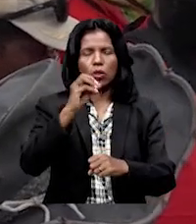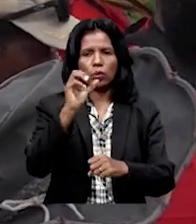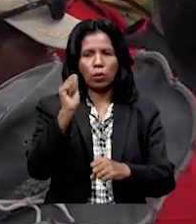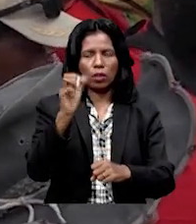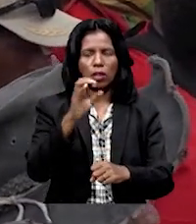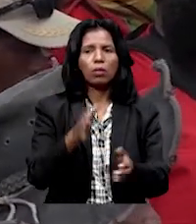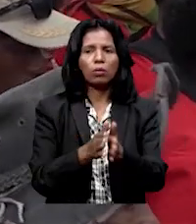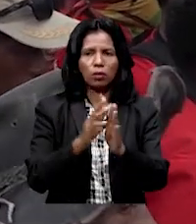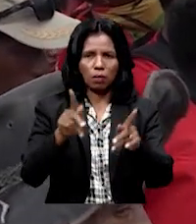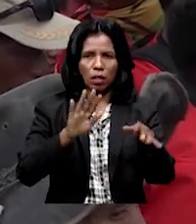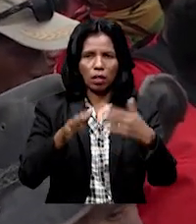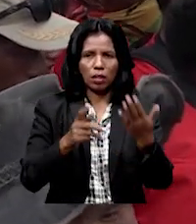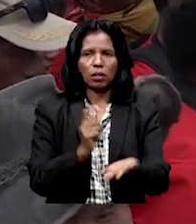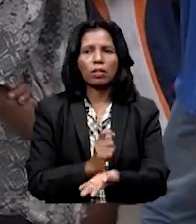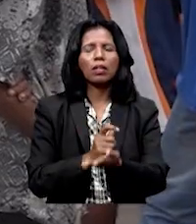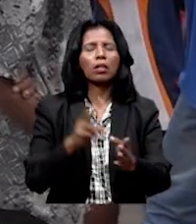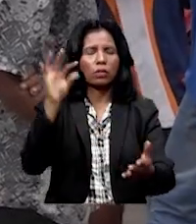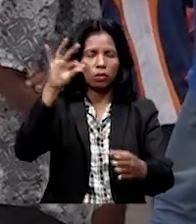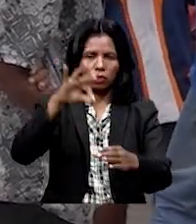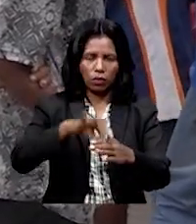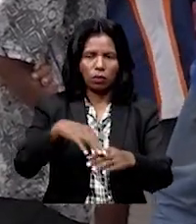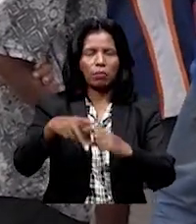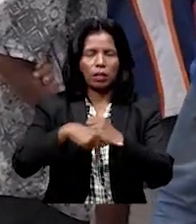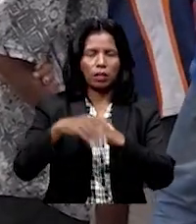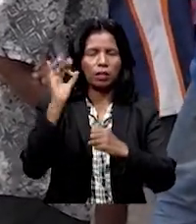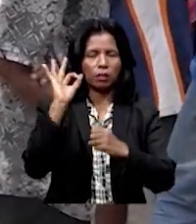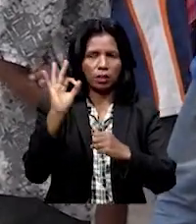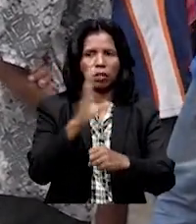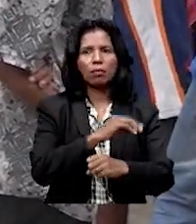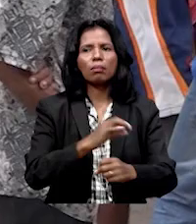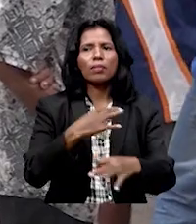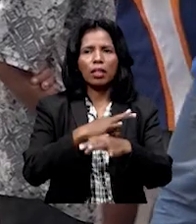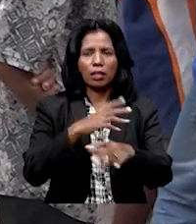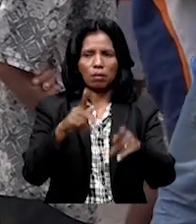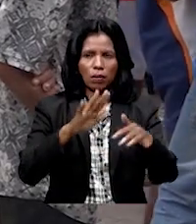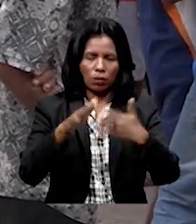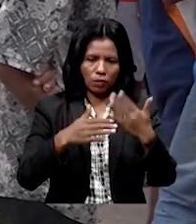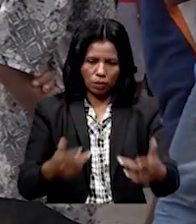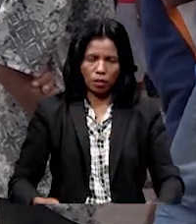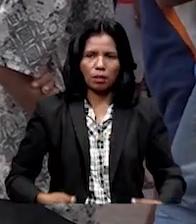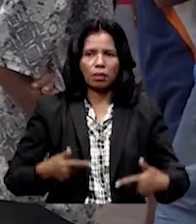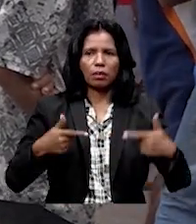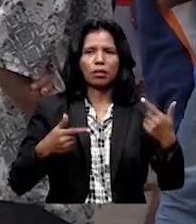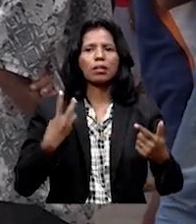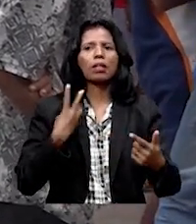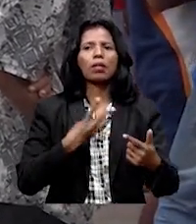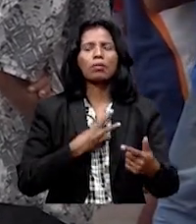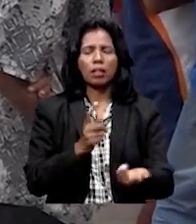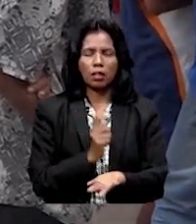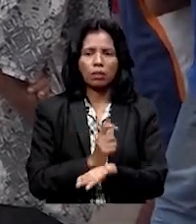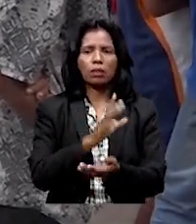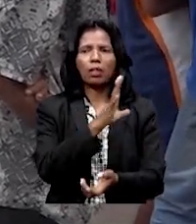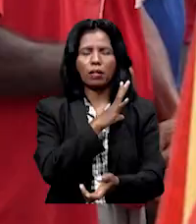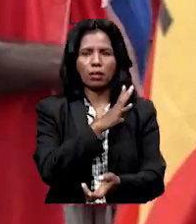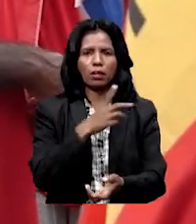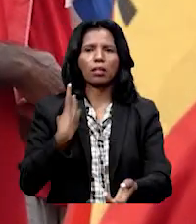Costa, russo povo Ataoro, atu vota para partido Fretilin, non é bele hadia povo Nemores. Abe Ataoro, hei.